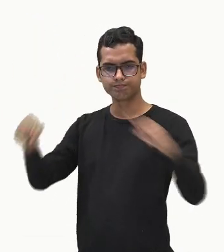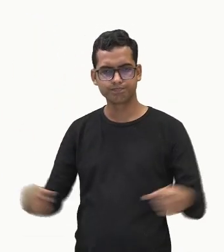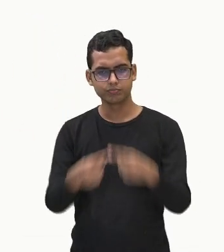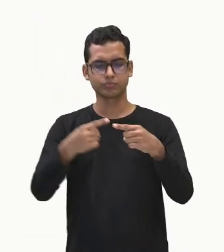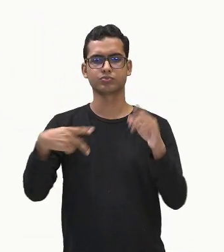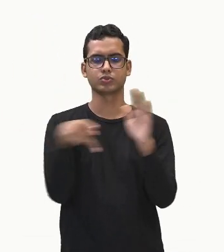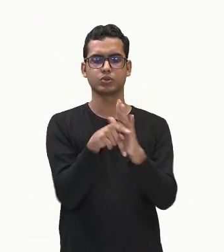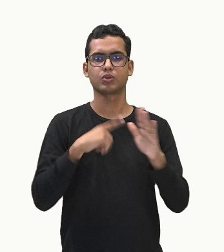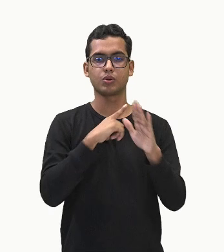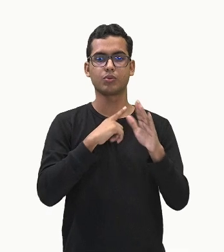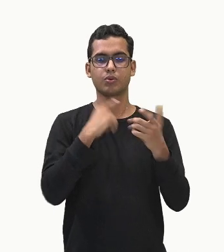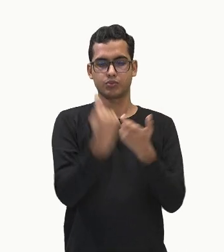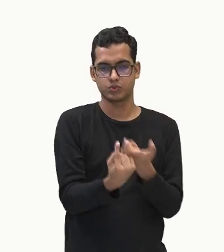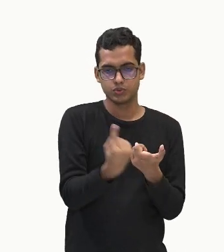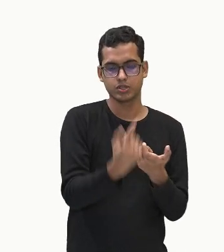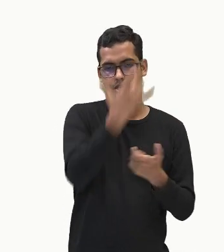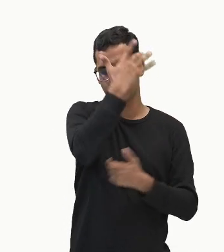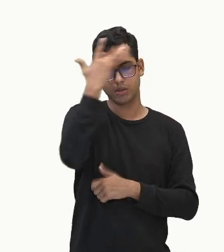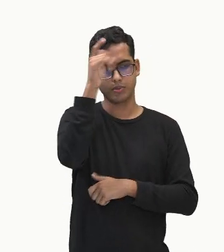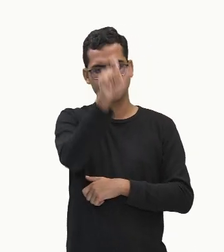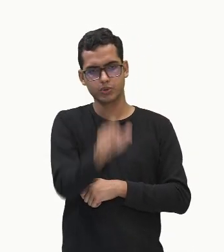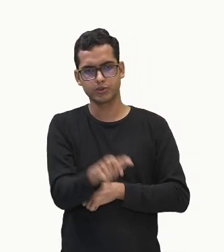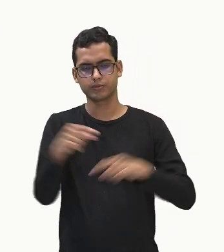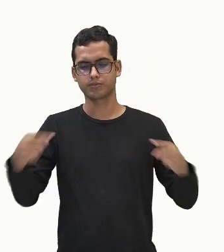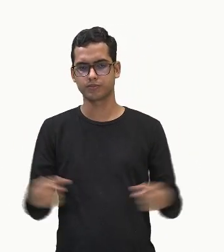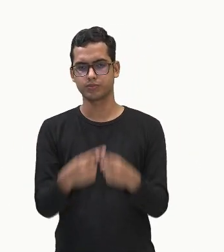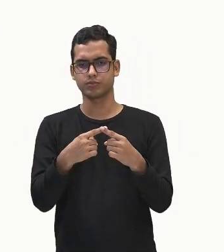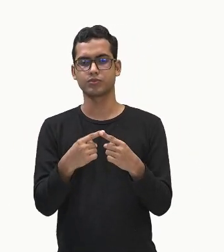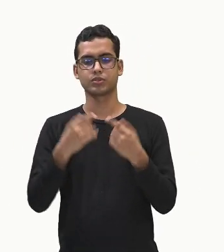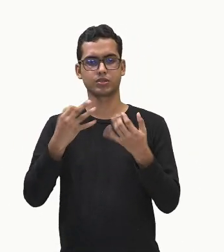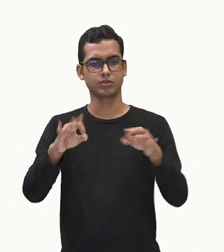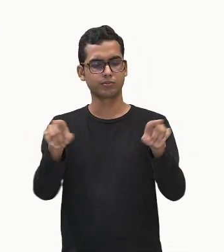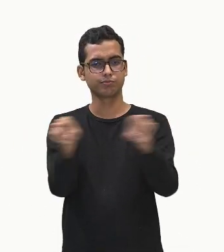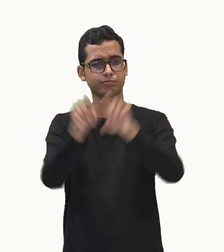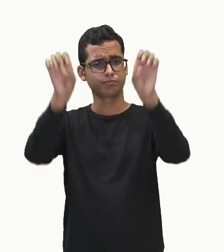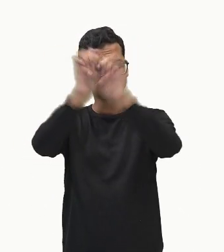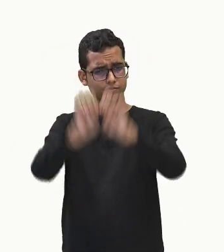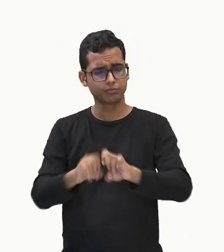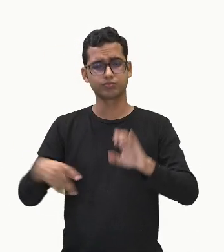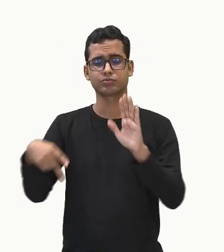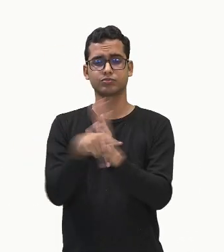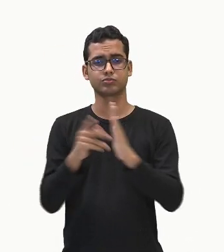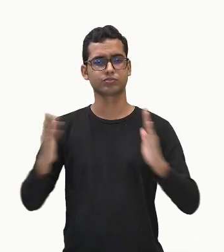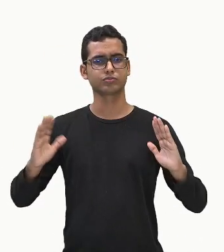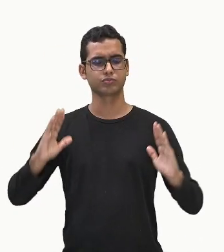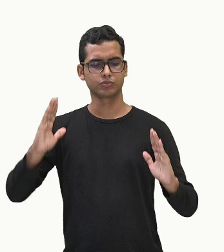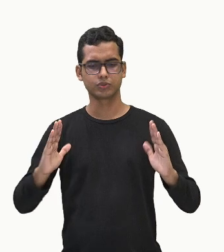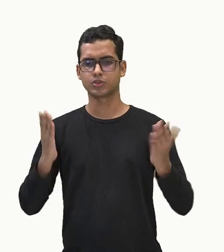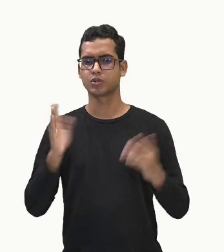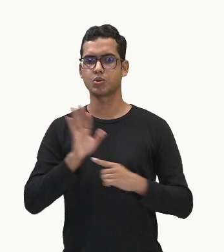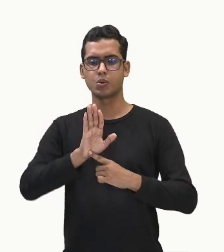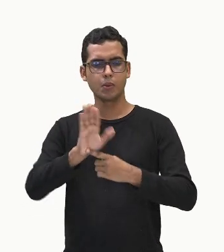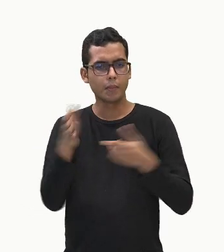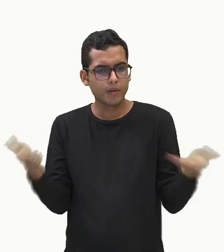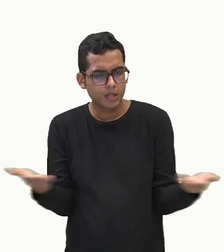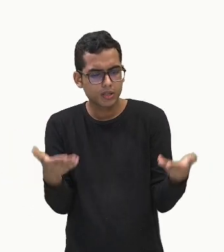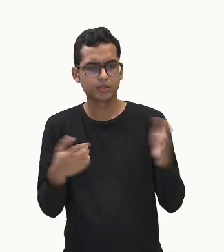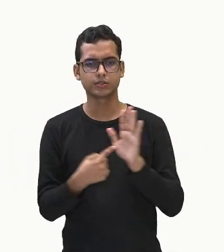correspondentes e corretas. Então, essa foi toda a estrutura do presente do indicativo, com